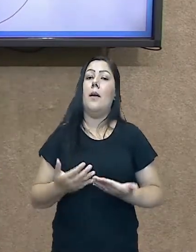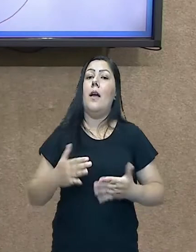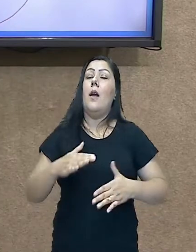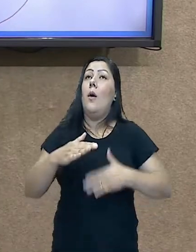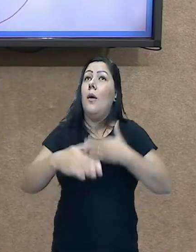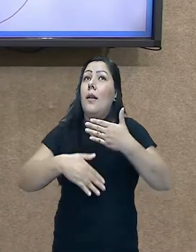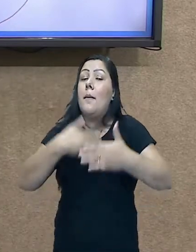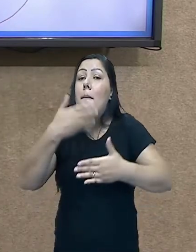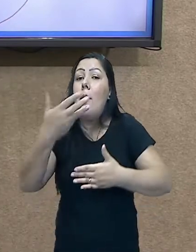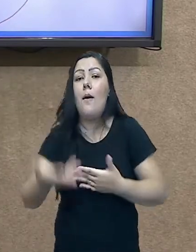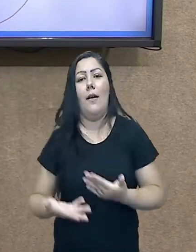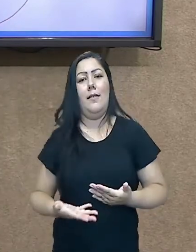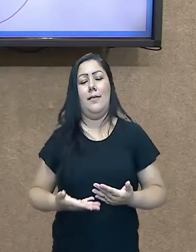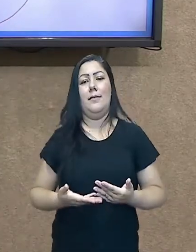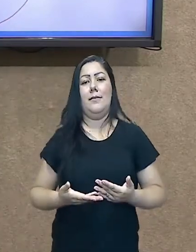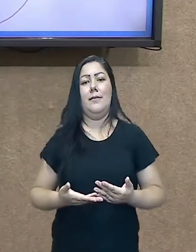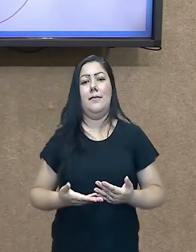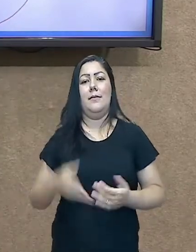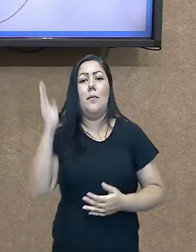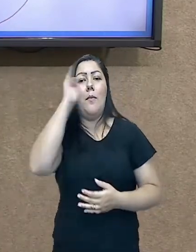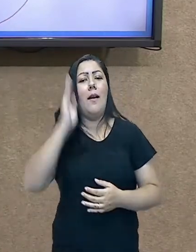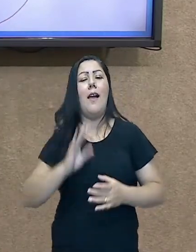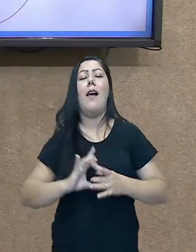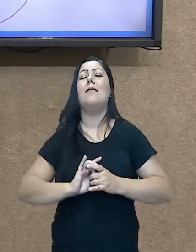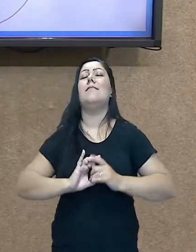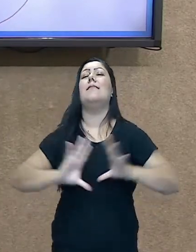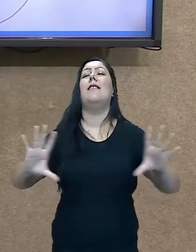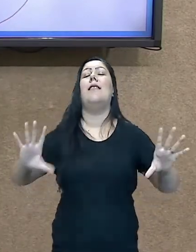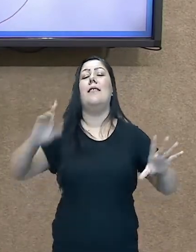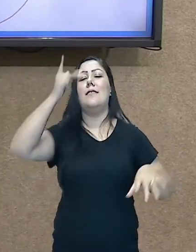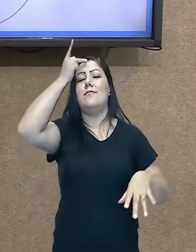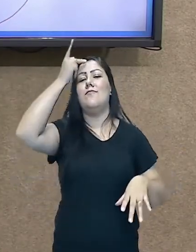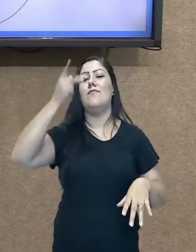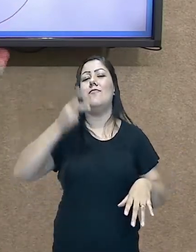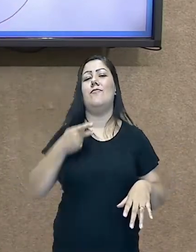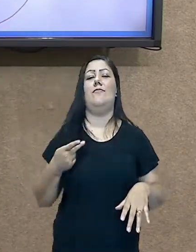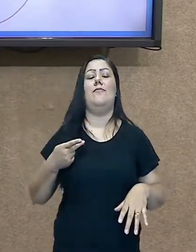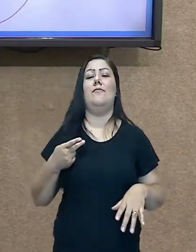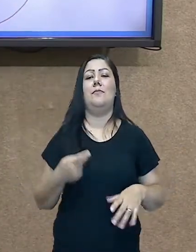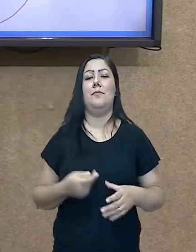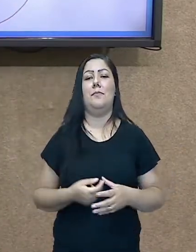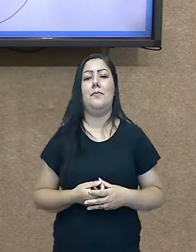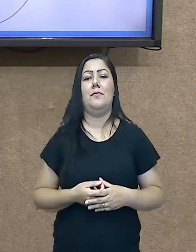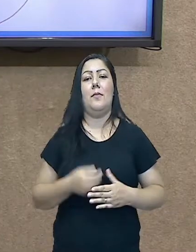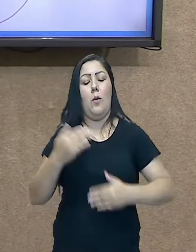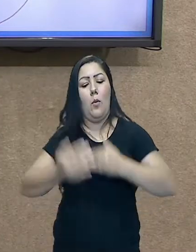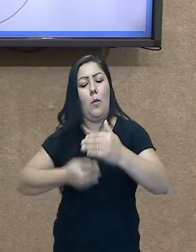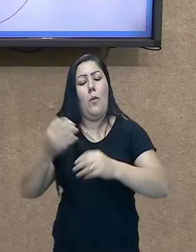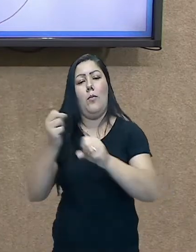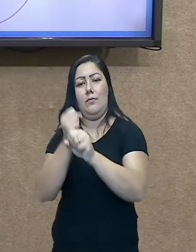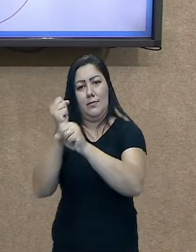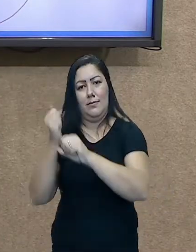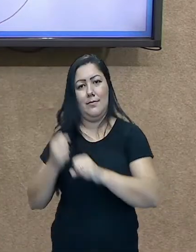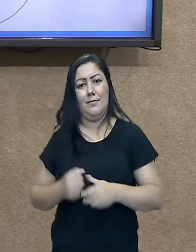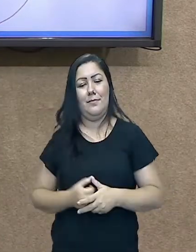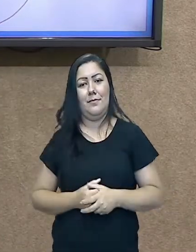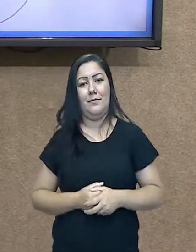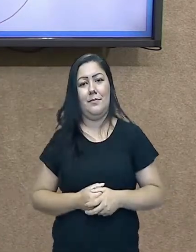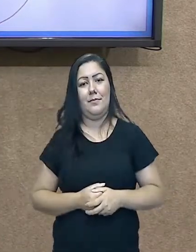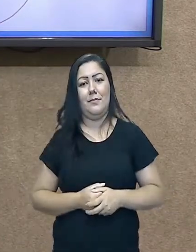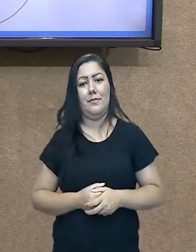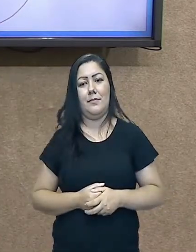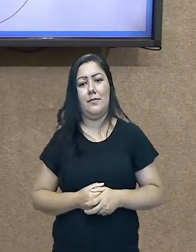sua independência, ele continuou a se construir. E